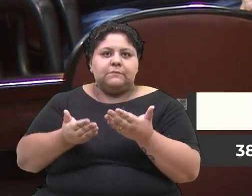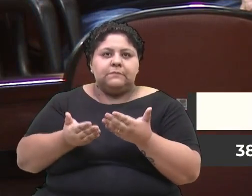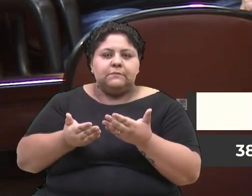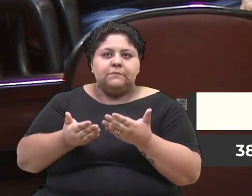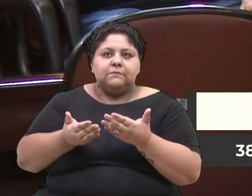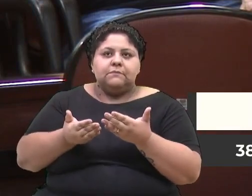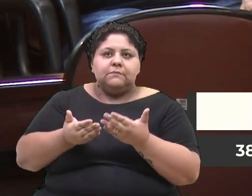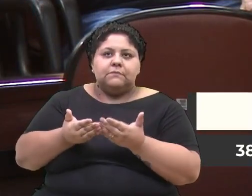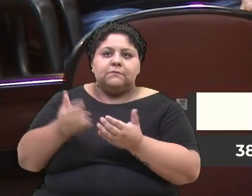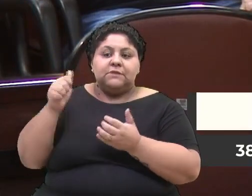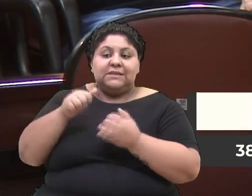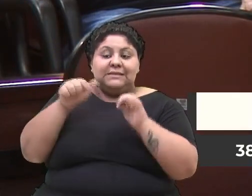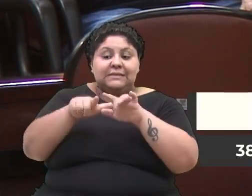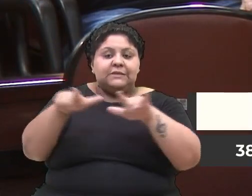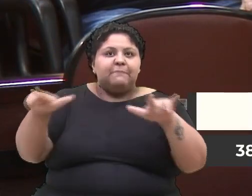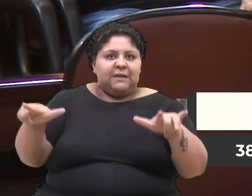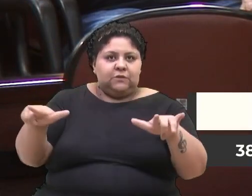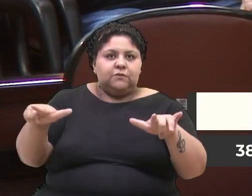esse espaço